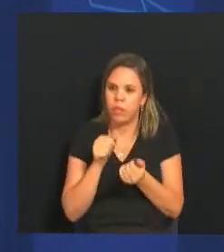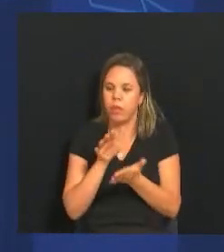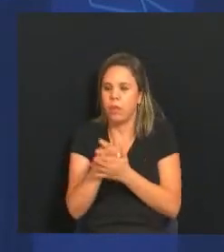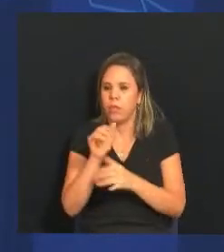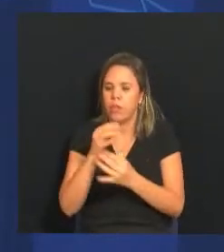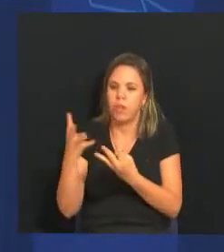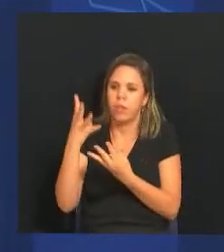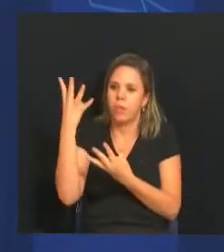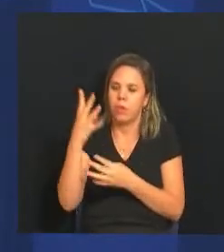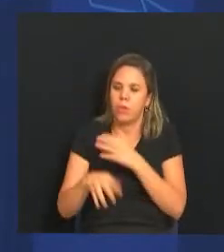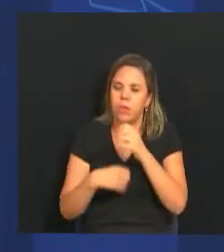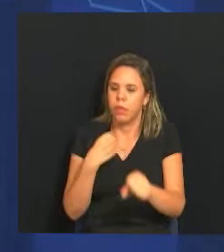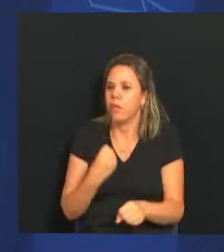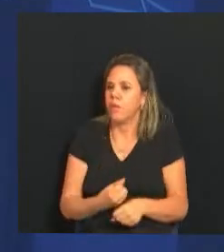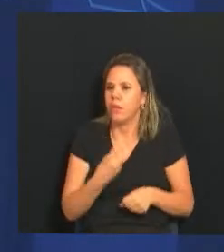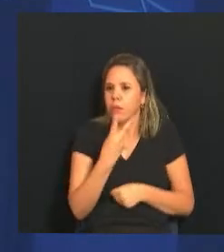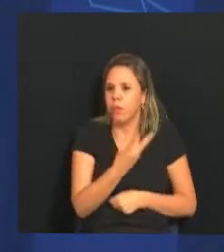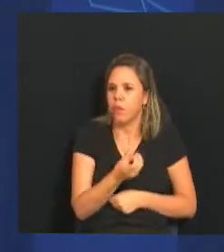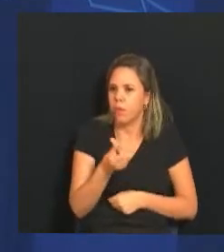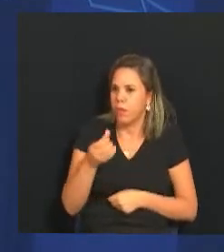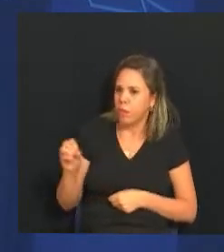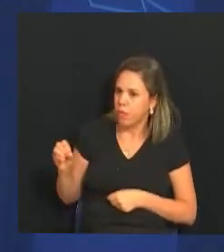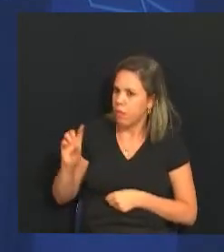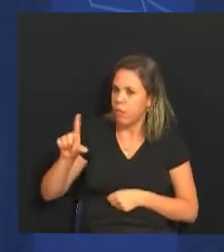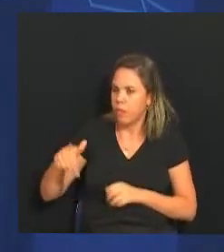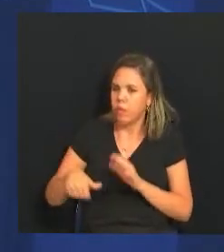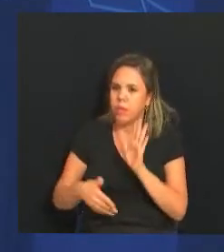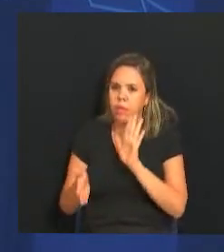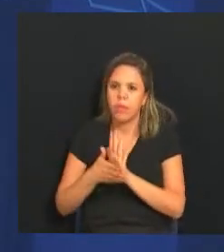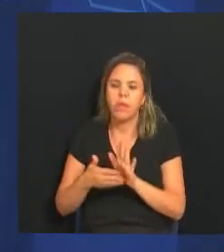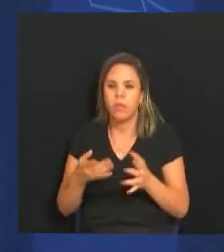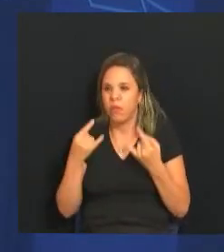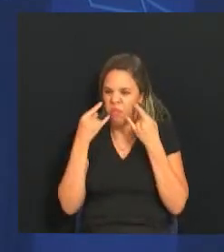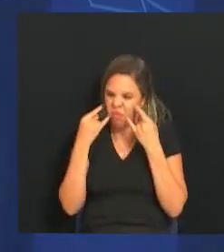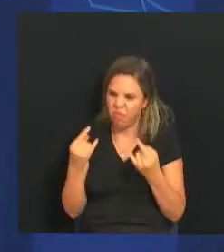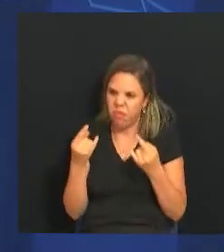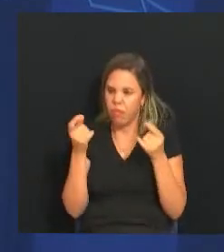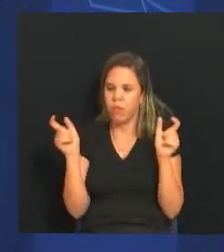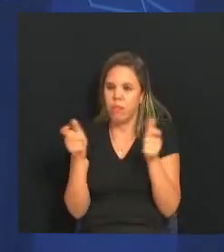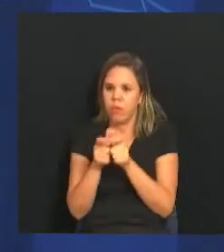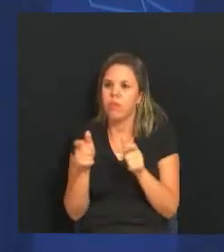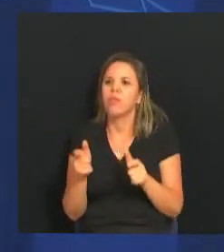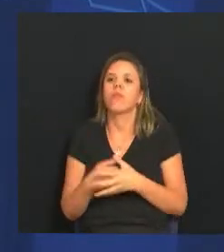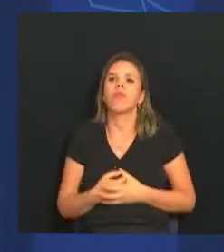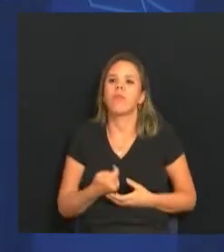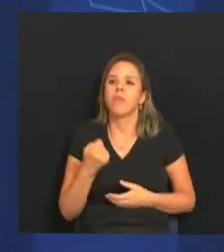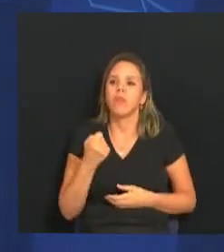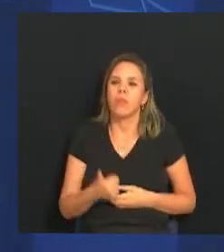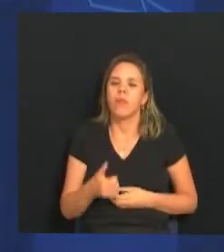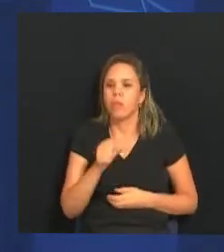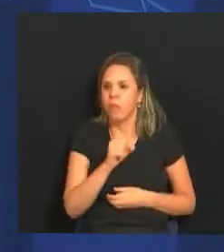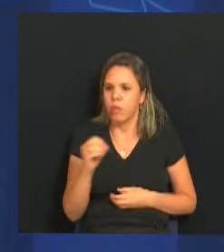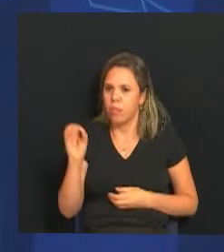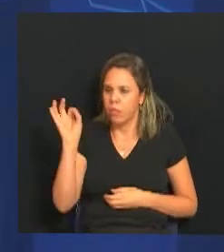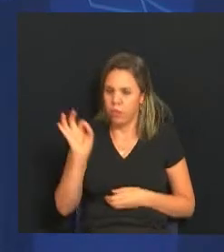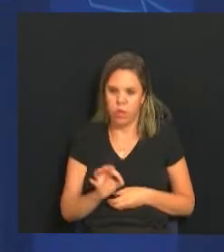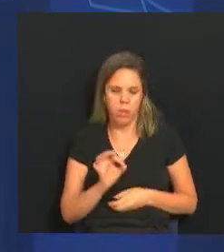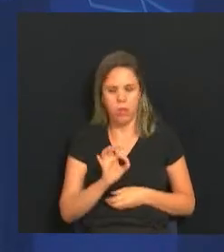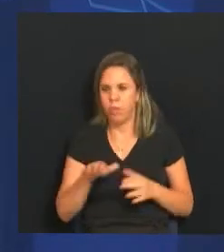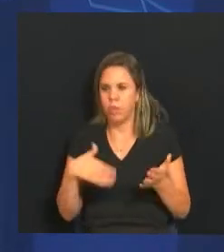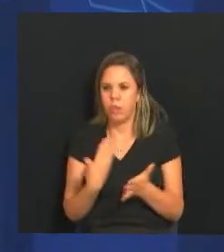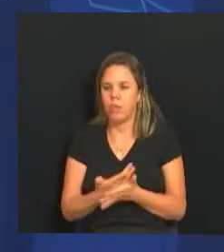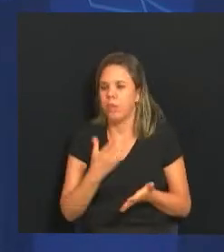até 2060. Depois, a proposta ficou mais ambiciosa, reduzir as emissões em quase 80%